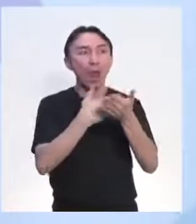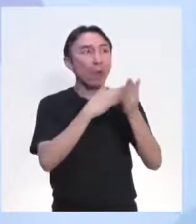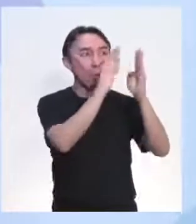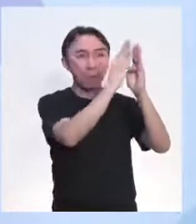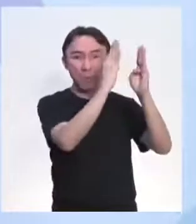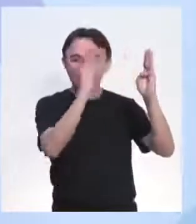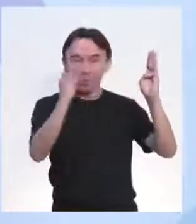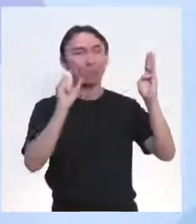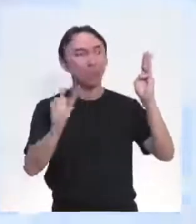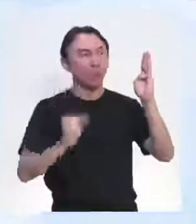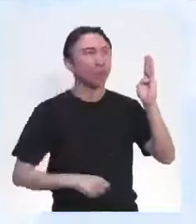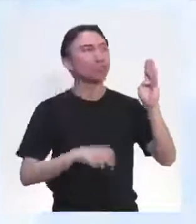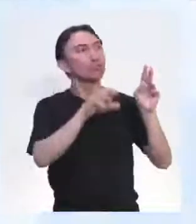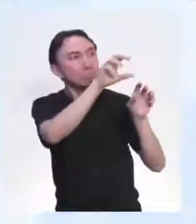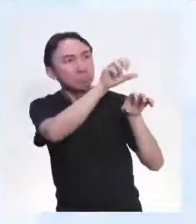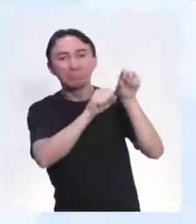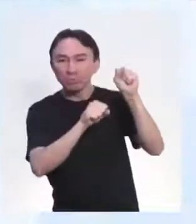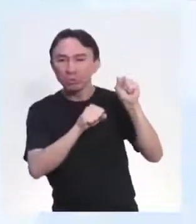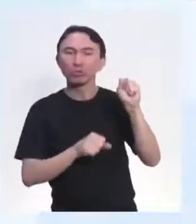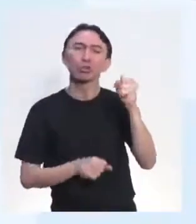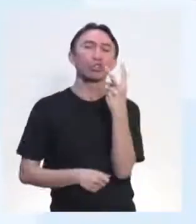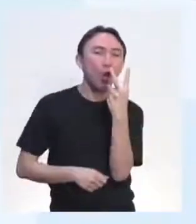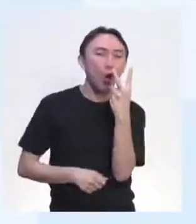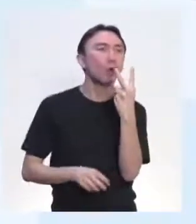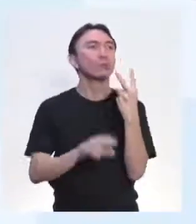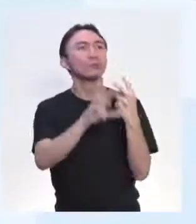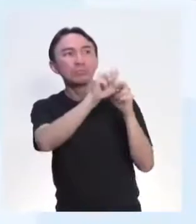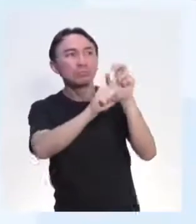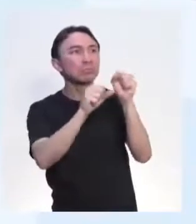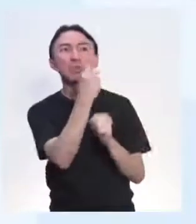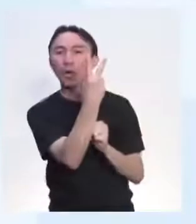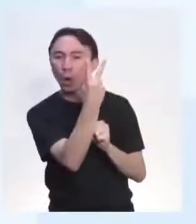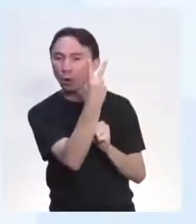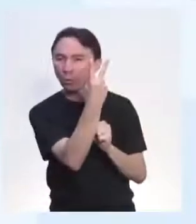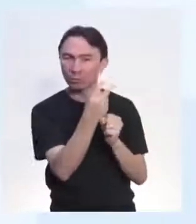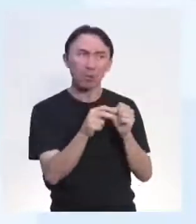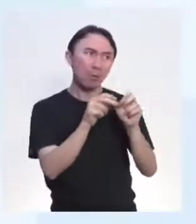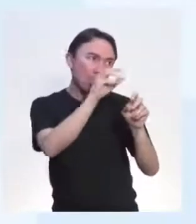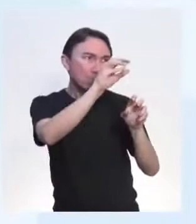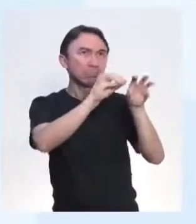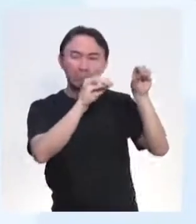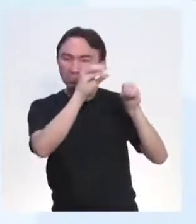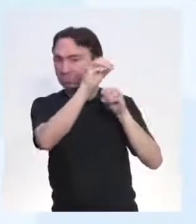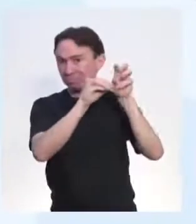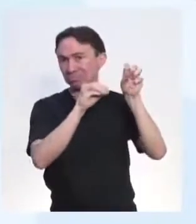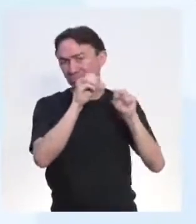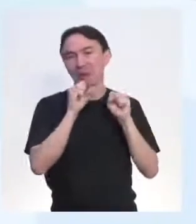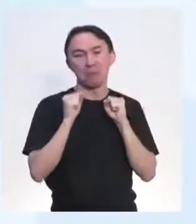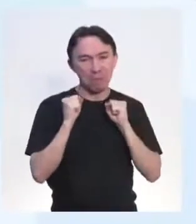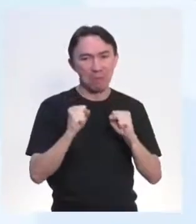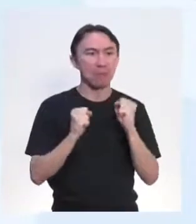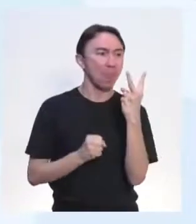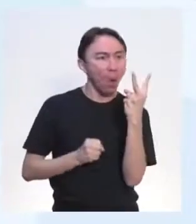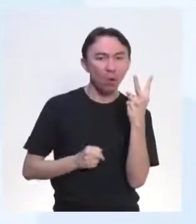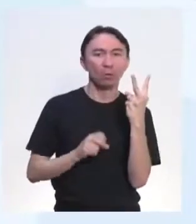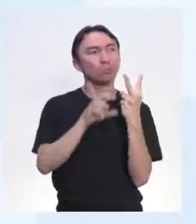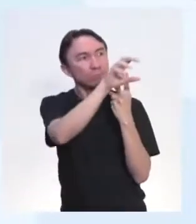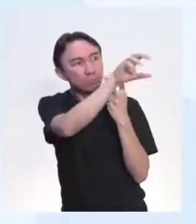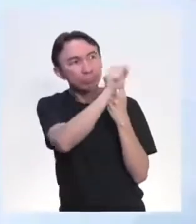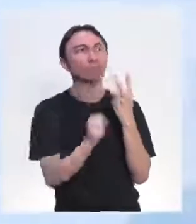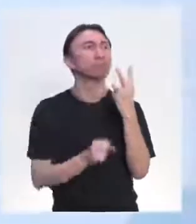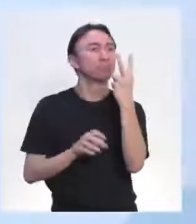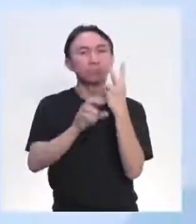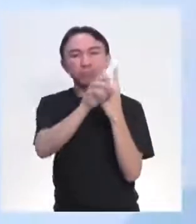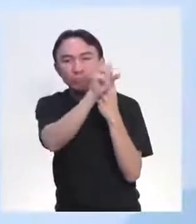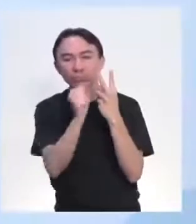em 2 pelos alunos da escola. De quantas maneiras diferentes os alunos poderão